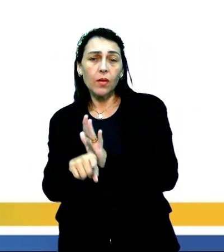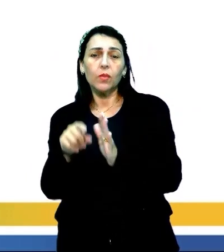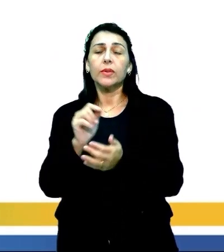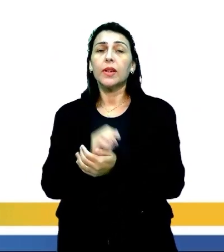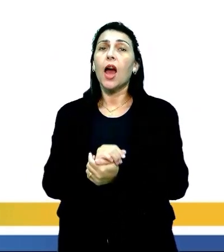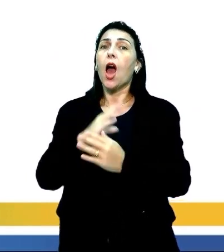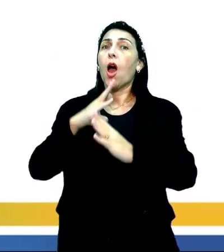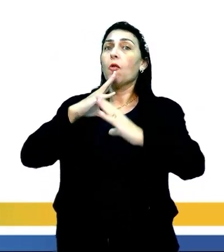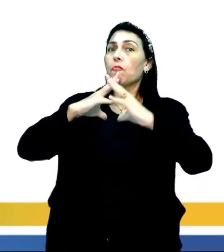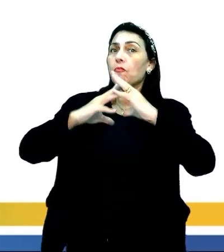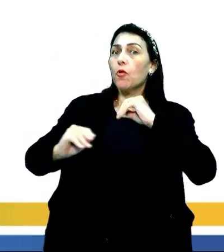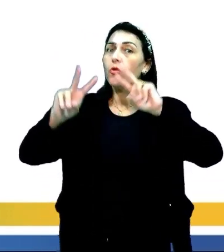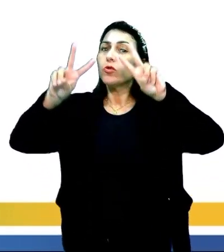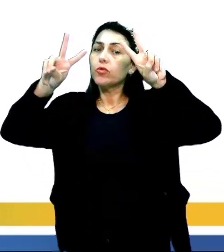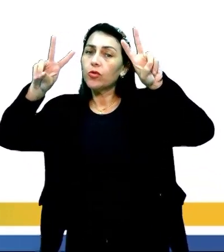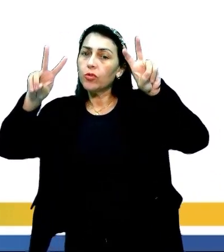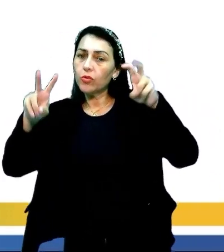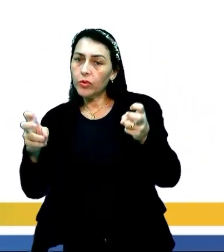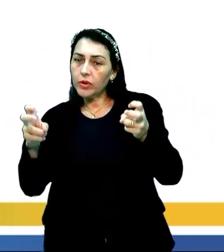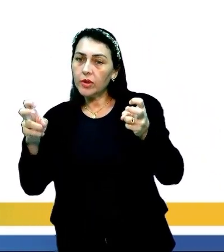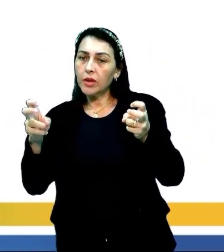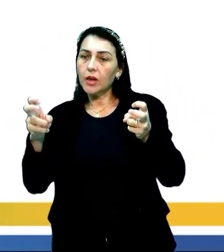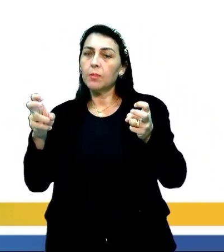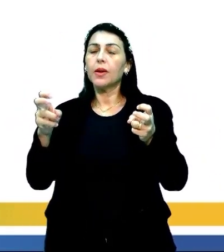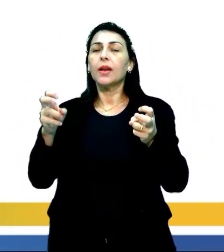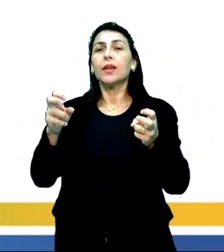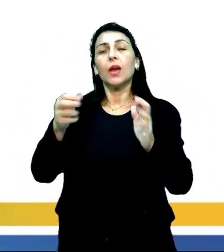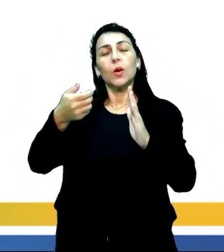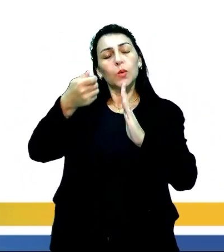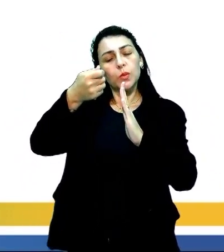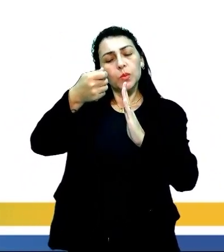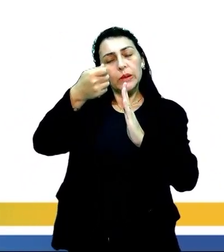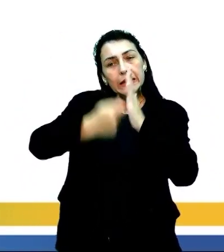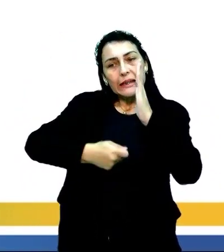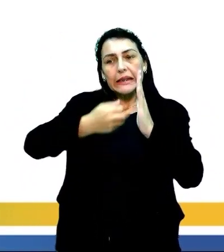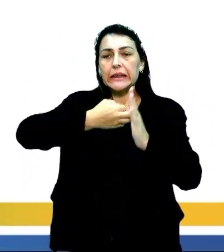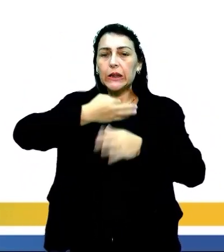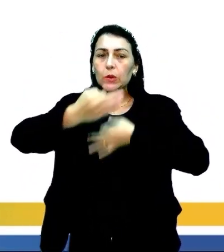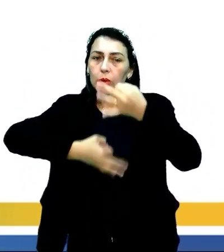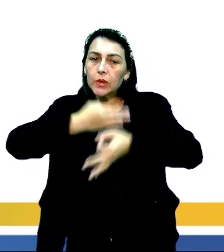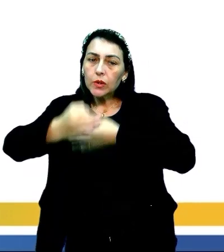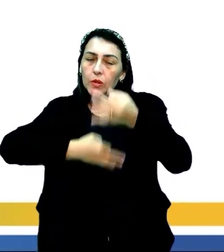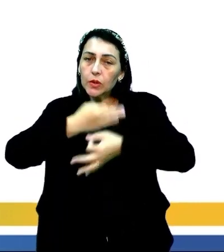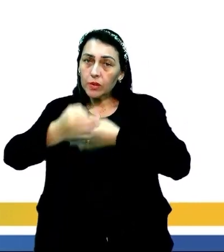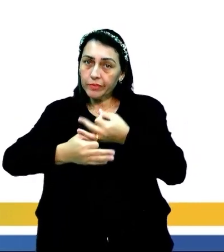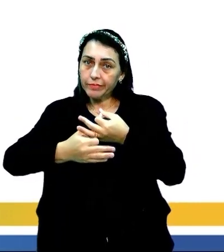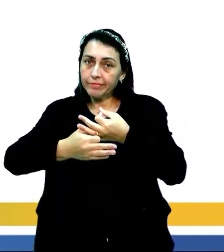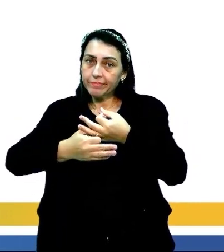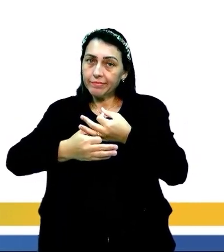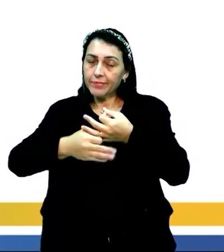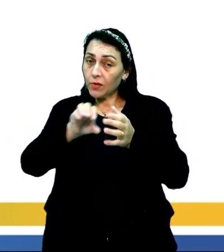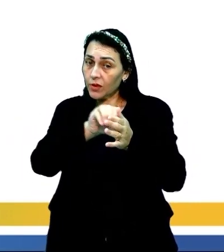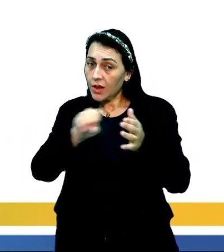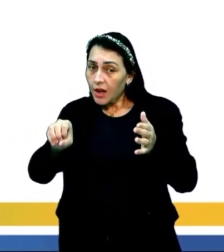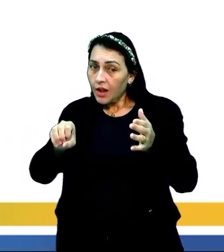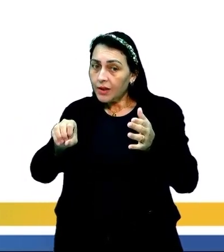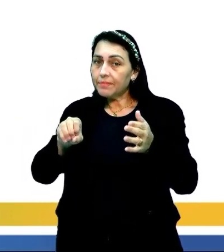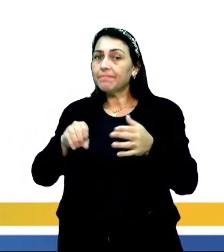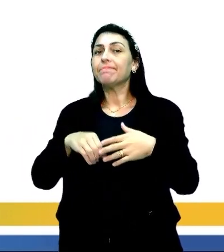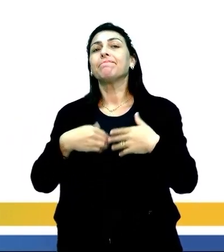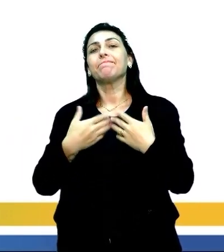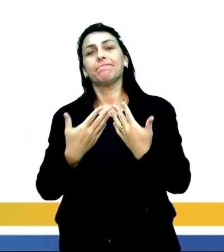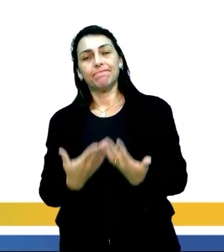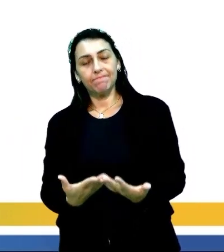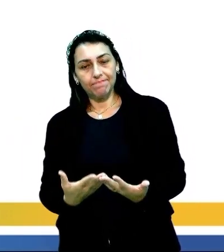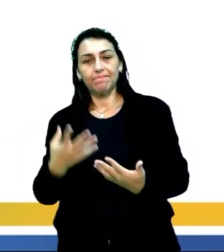calar lá no início da nossa aula é: será que se eu fugir do tema, eu vou zerar a minha redação? E